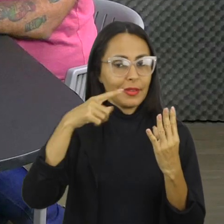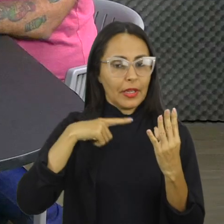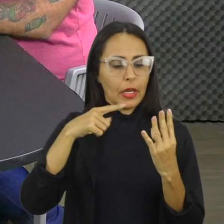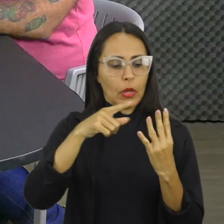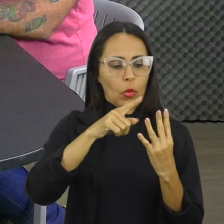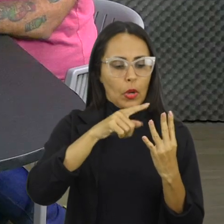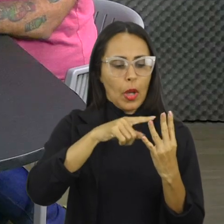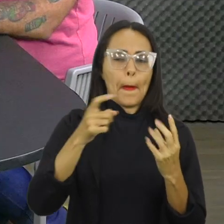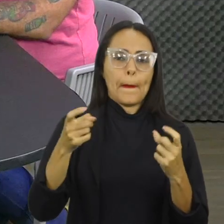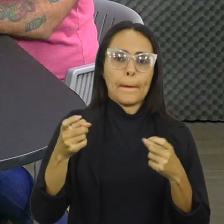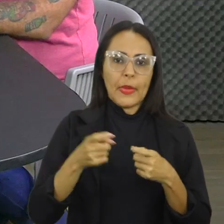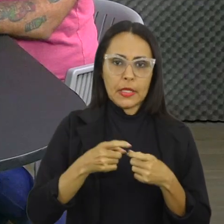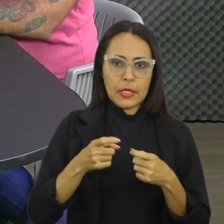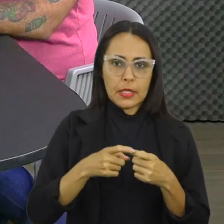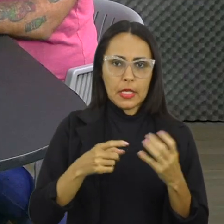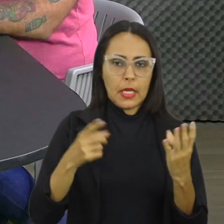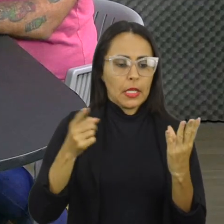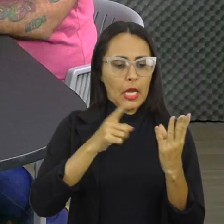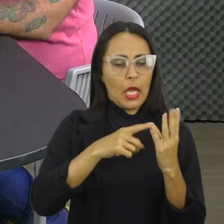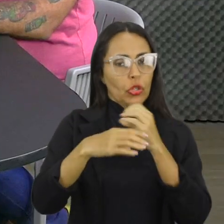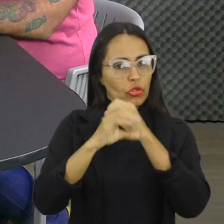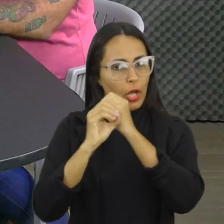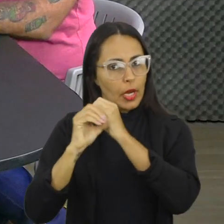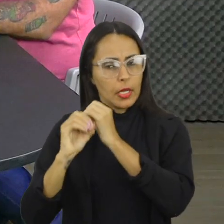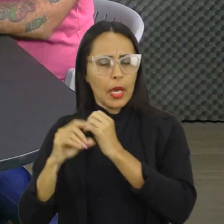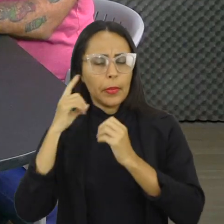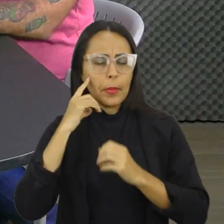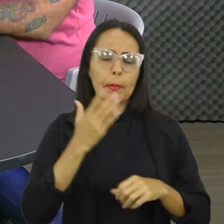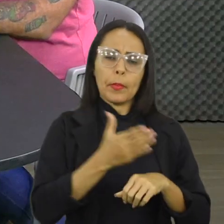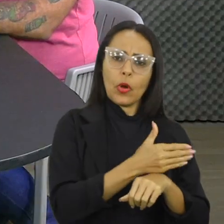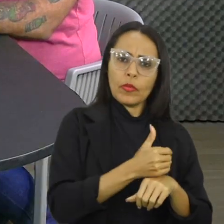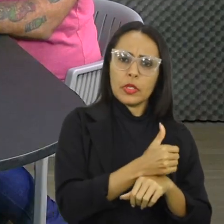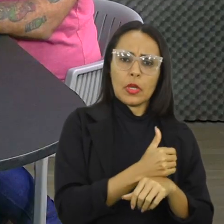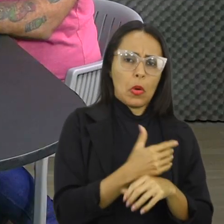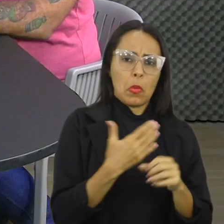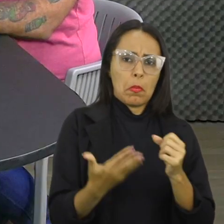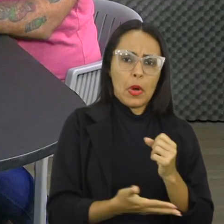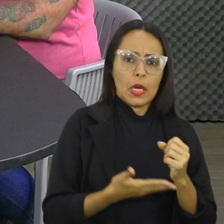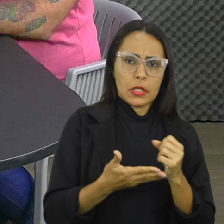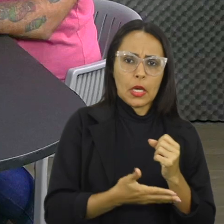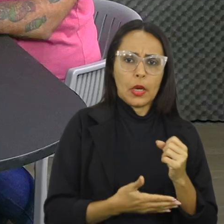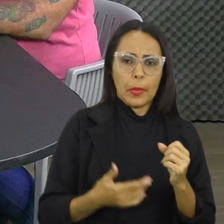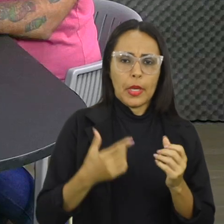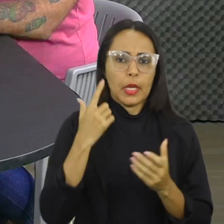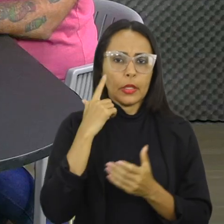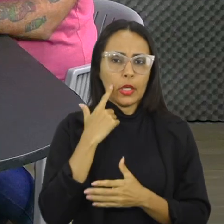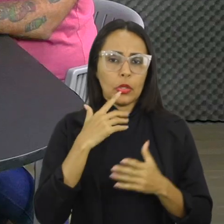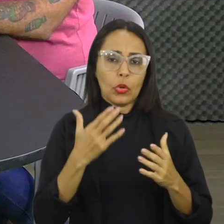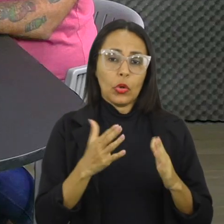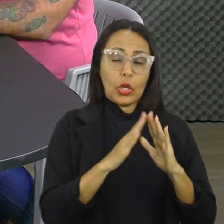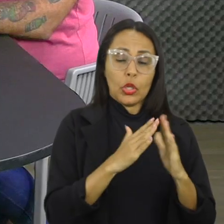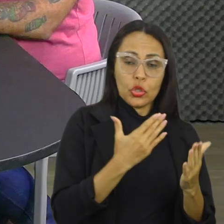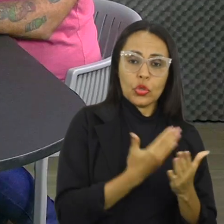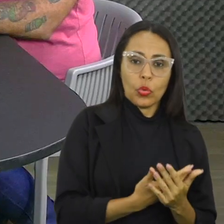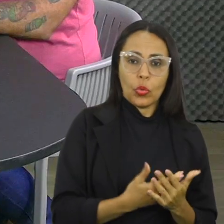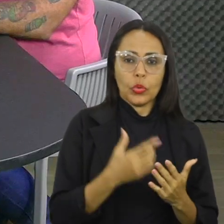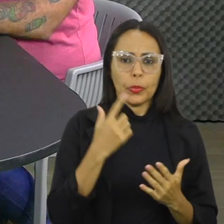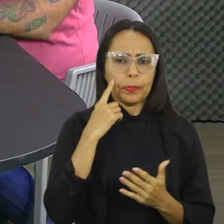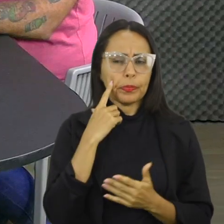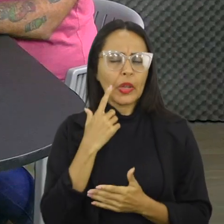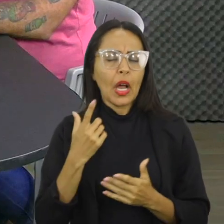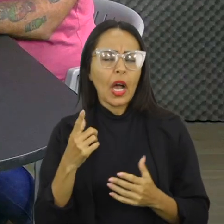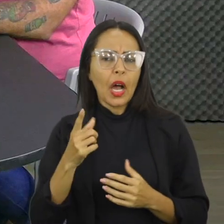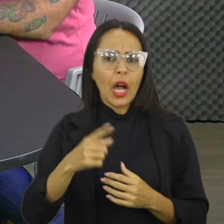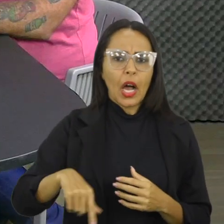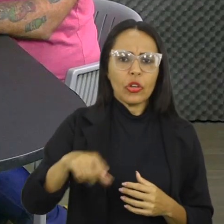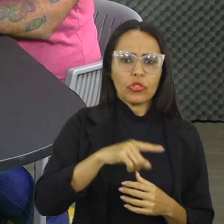Isso. medicina, né? Eram Isso. aquelas profissões que, basicamente, até nos estudos vocacionais que o pessoal fazia na escola, a